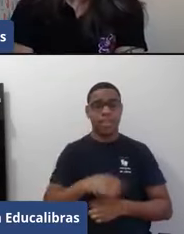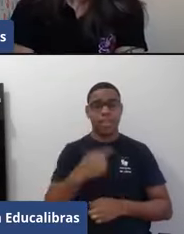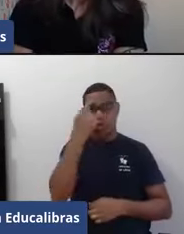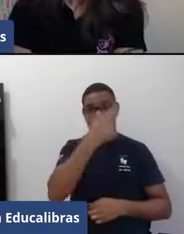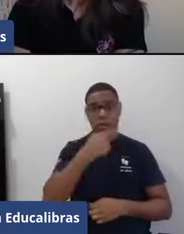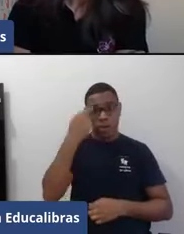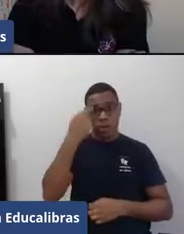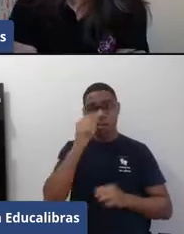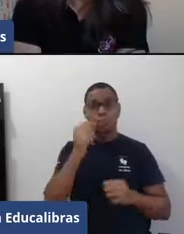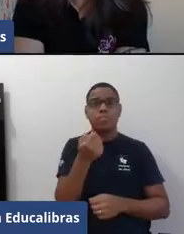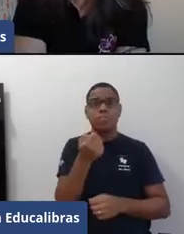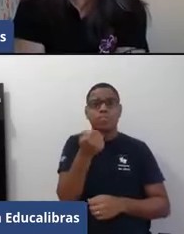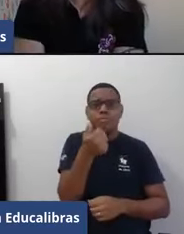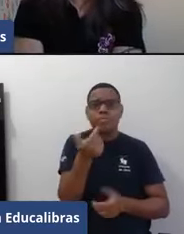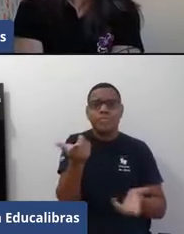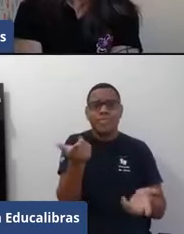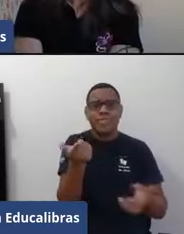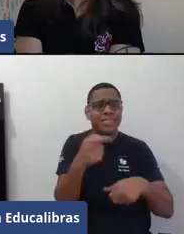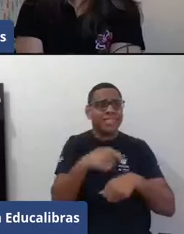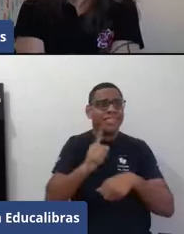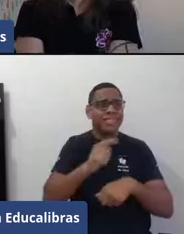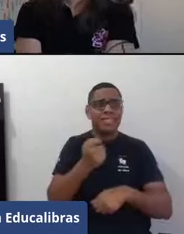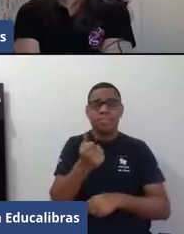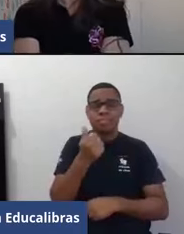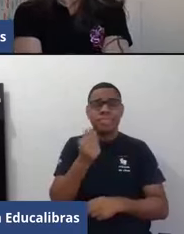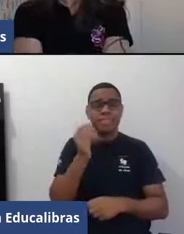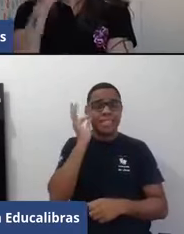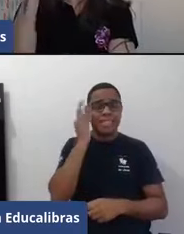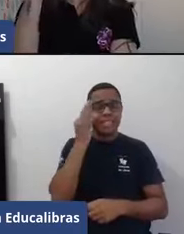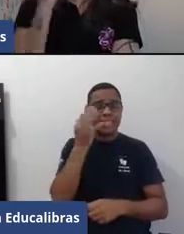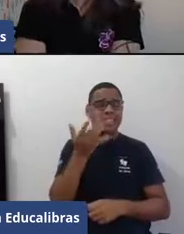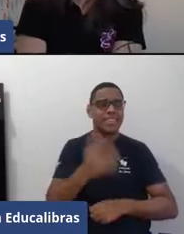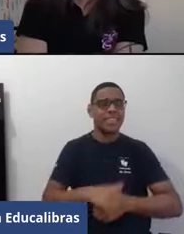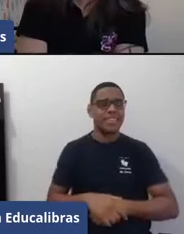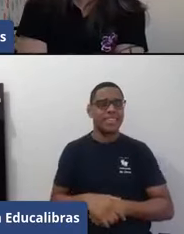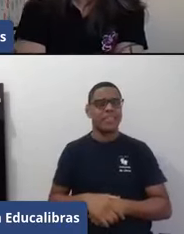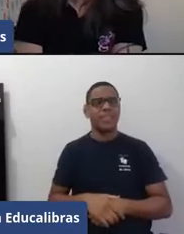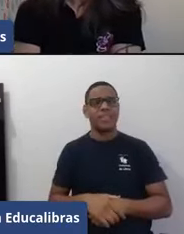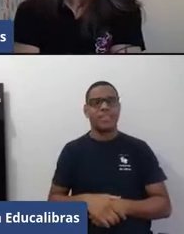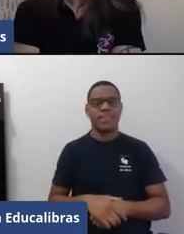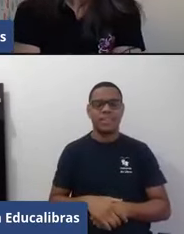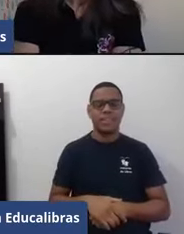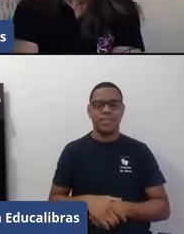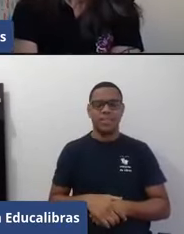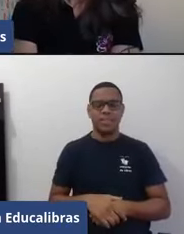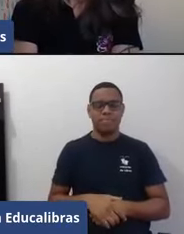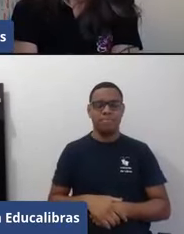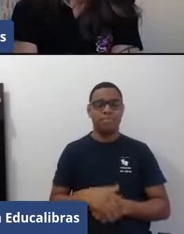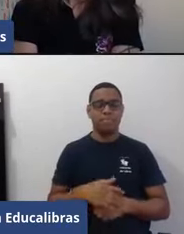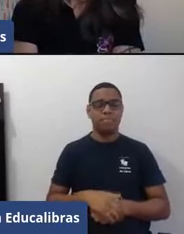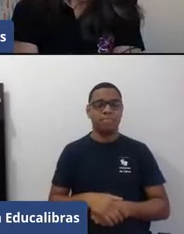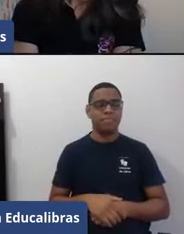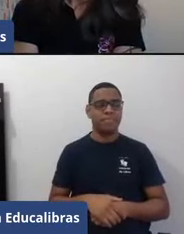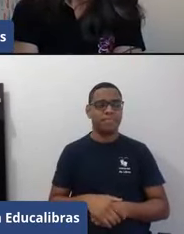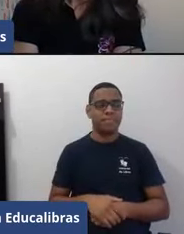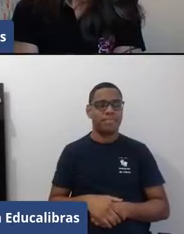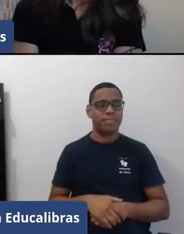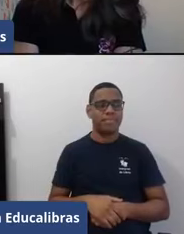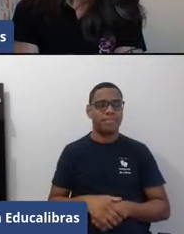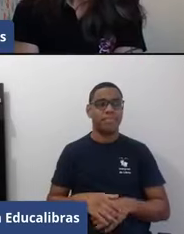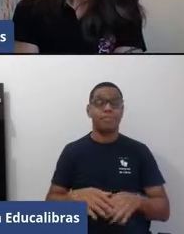pouco tempo, né? 1 hora vai dar tempo de muita coisa. Pequenininho. Não dá tempo de nada. Eu